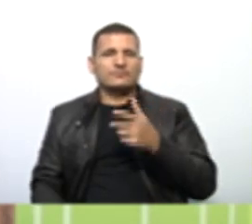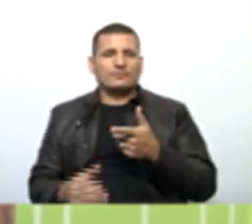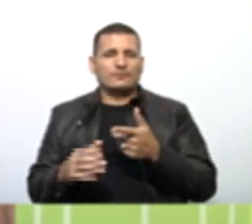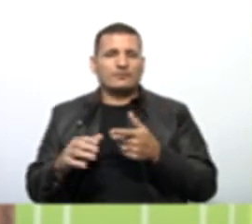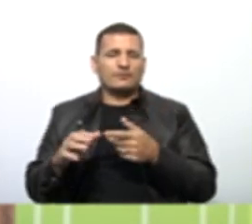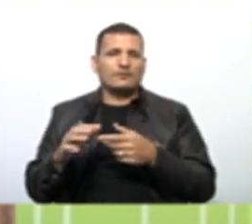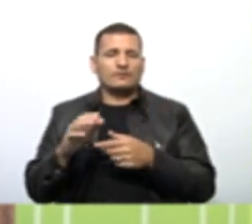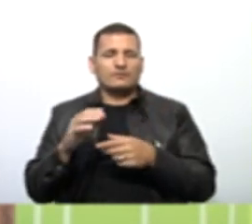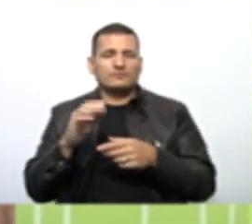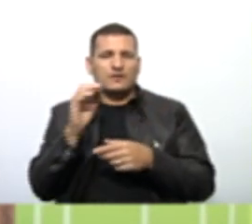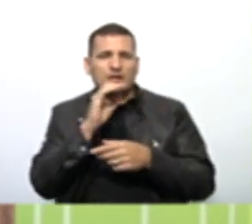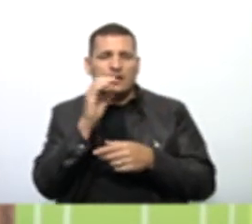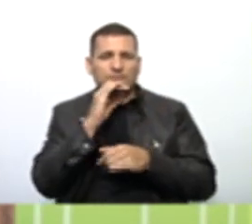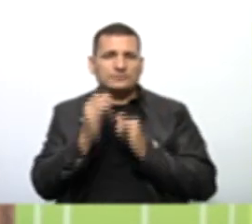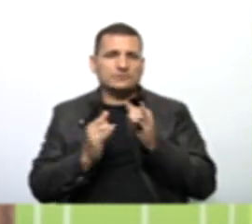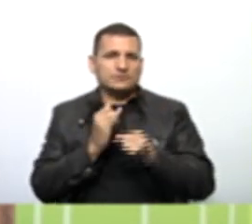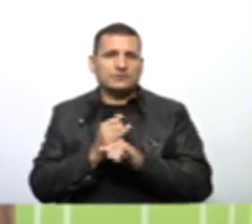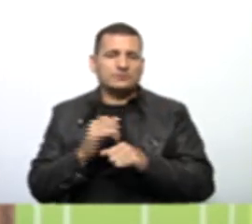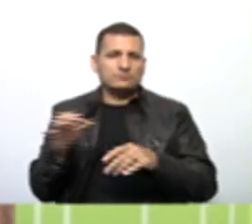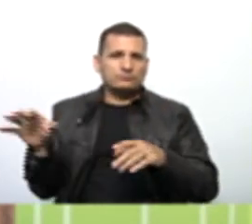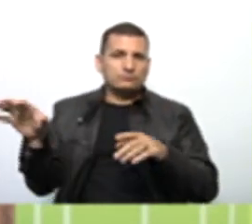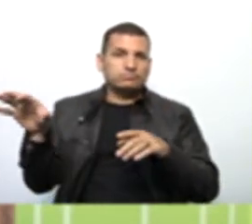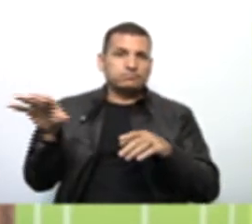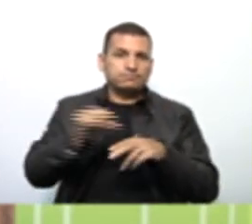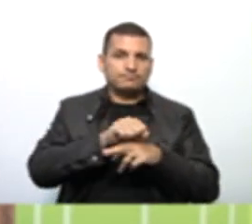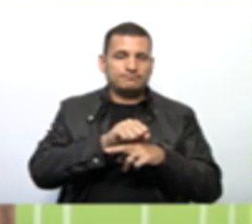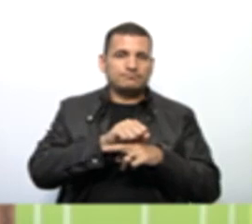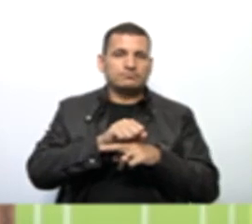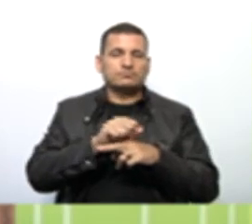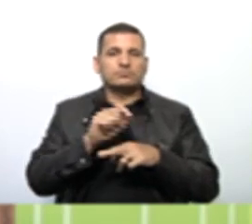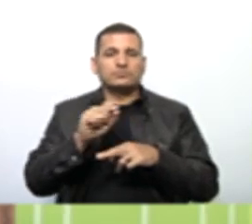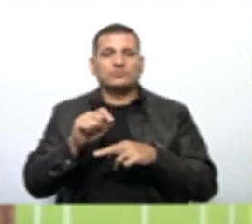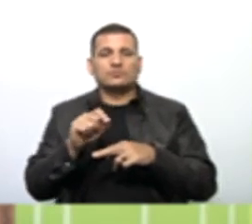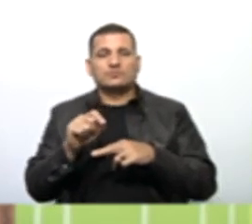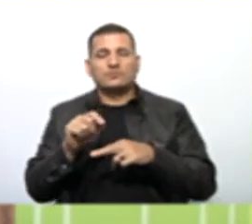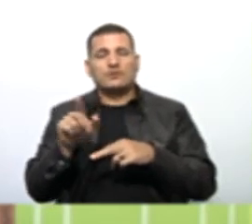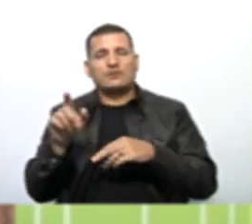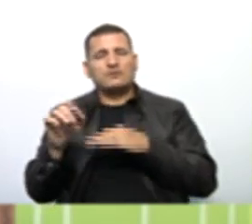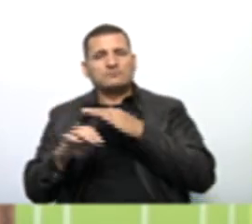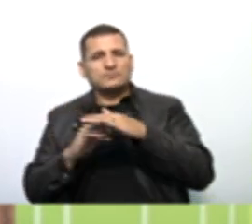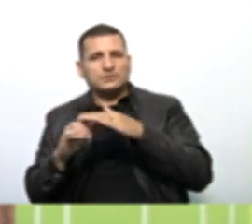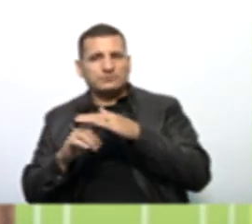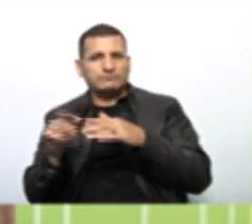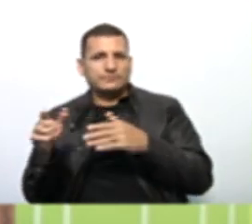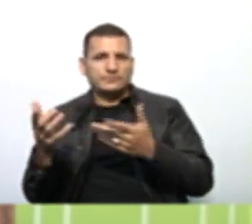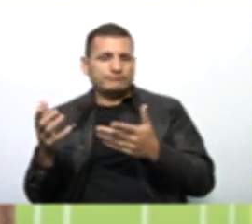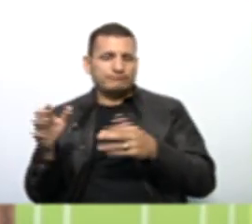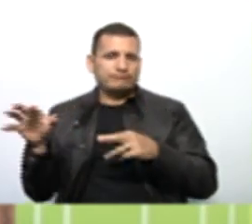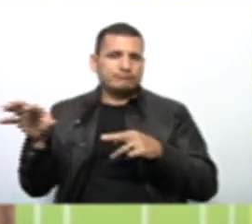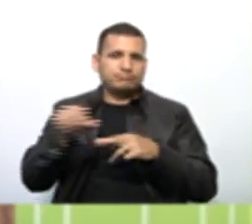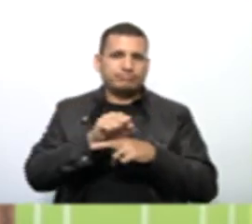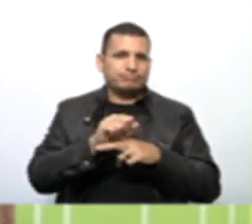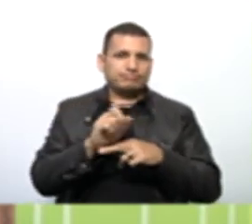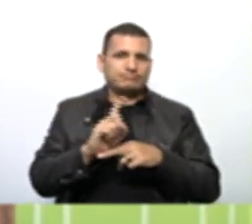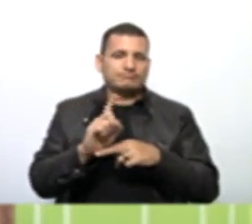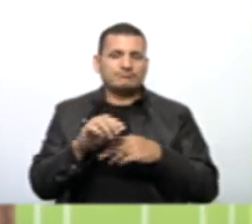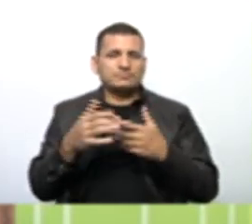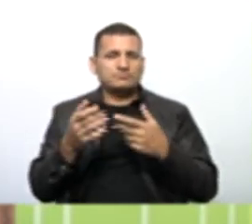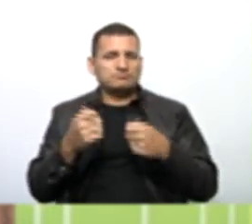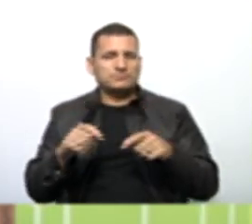velocidade de internet muito nós geralmente que contrata empresas oi na sua casa você não vai receber essa velocidade então não há necessidade